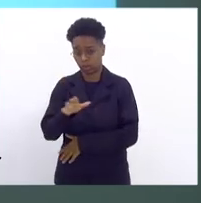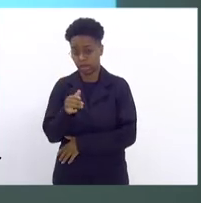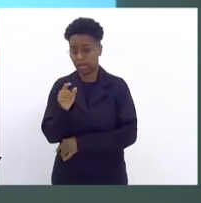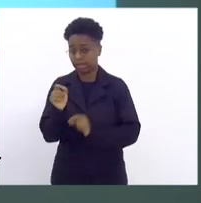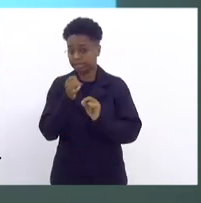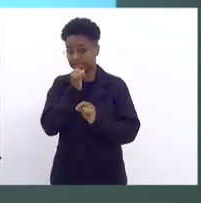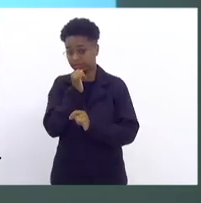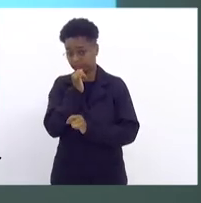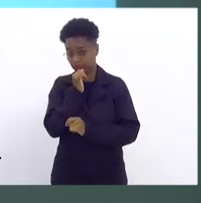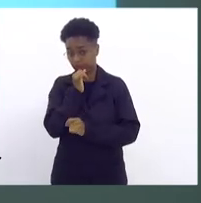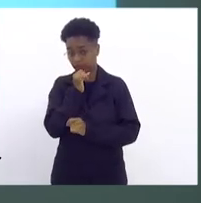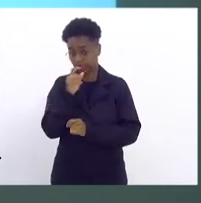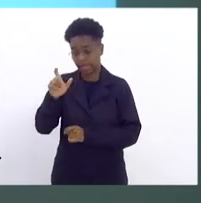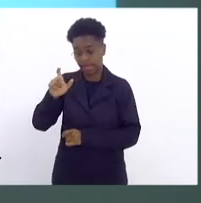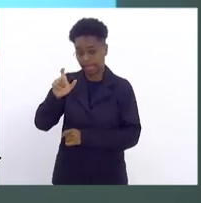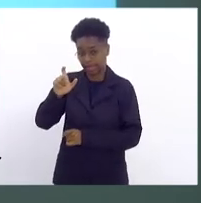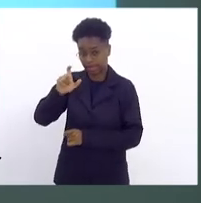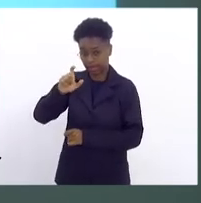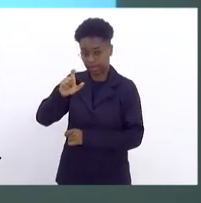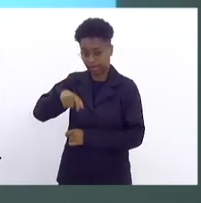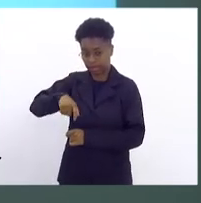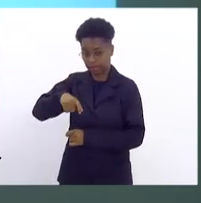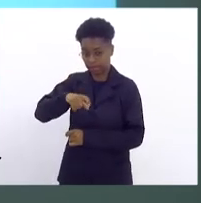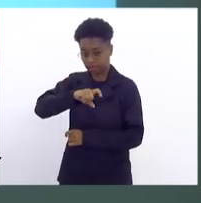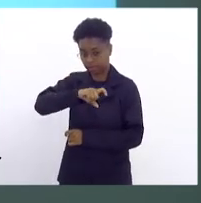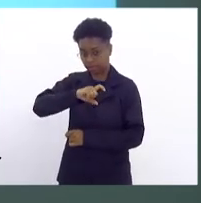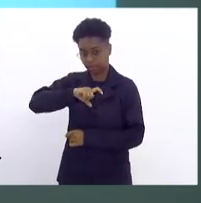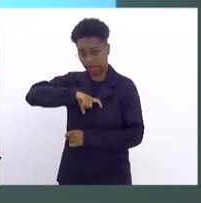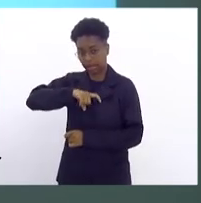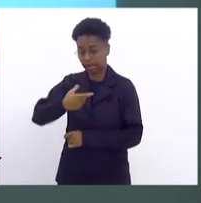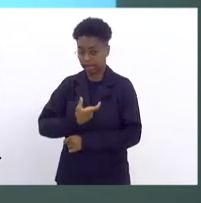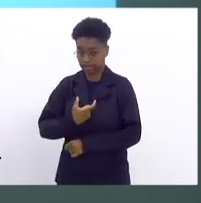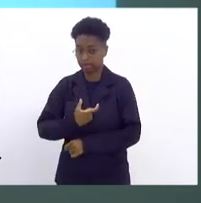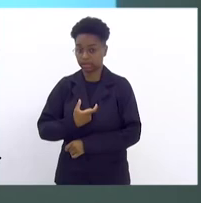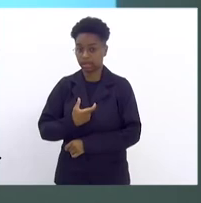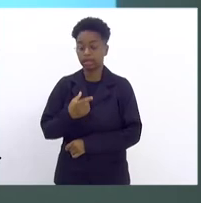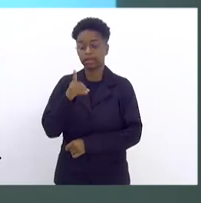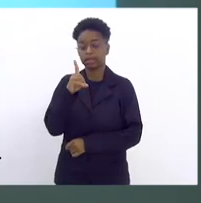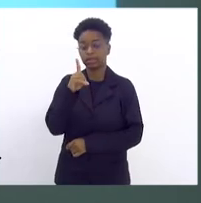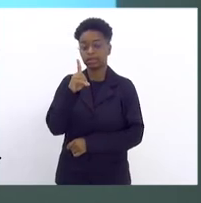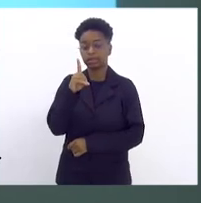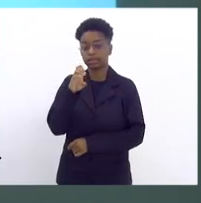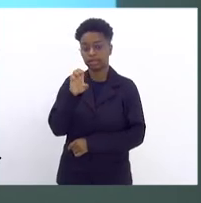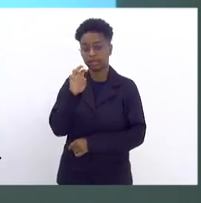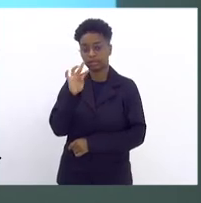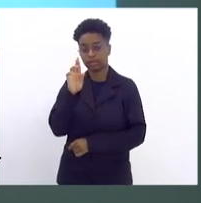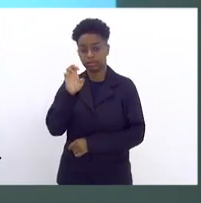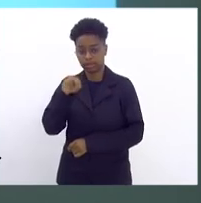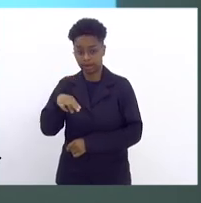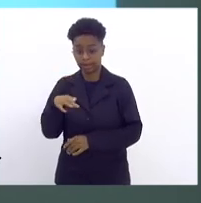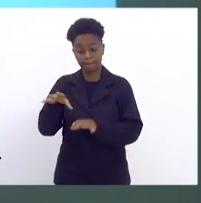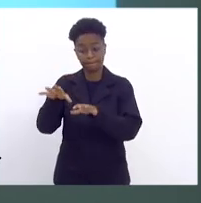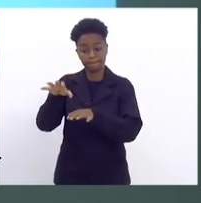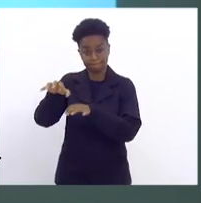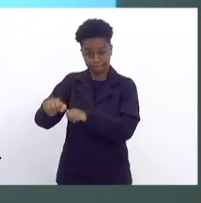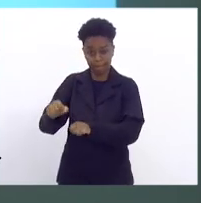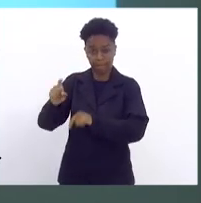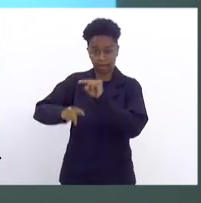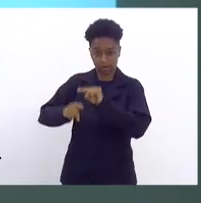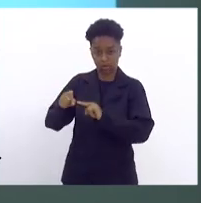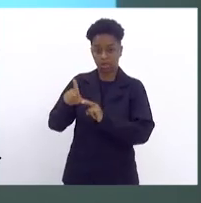né para fazer a Carteira de identificação né o Detran ele além de reter o laudo da pessoa né